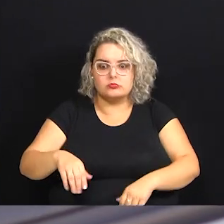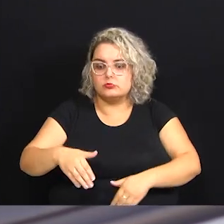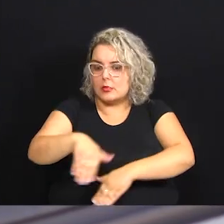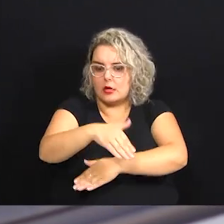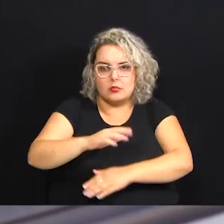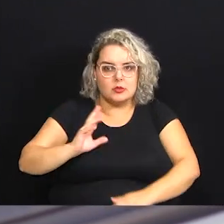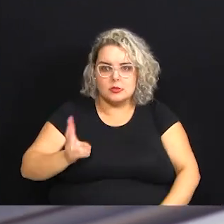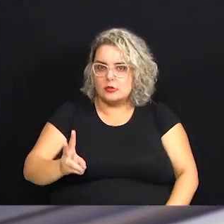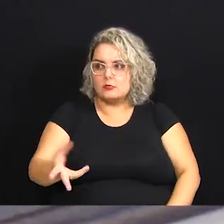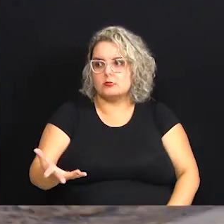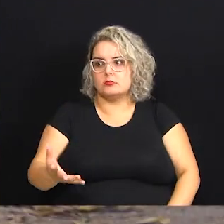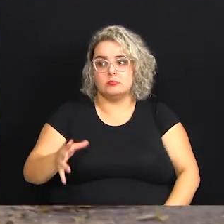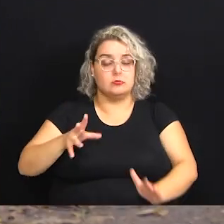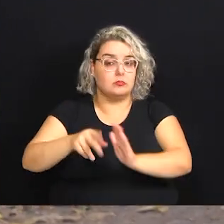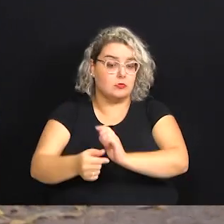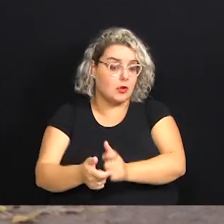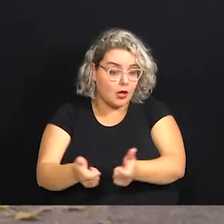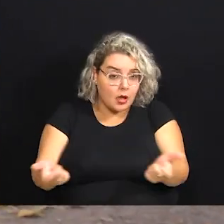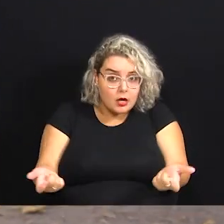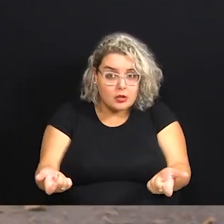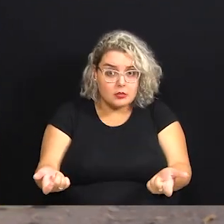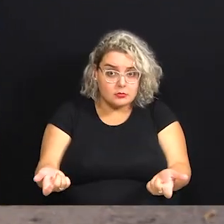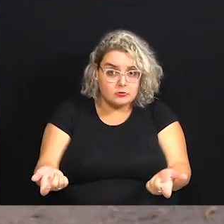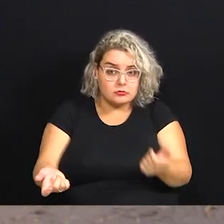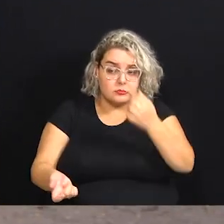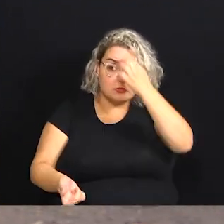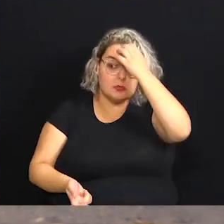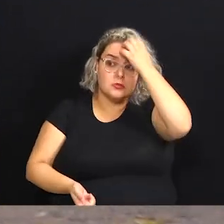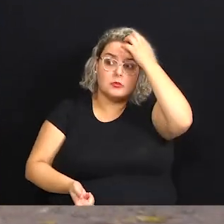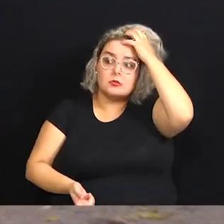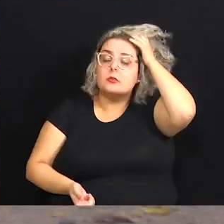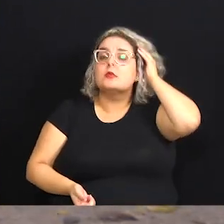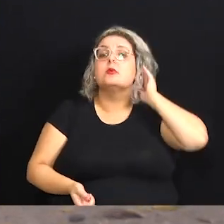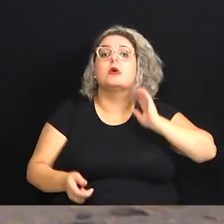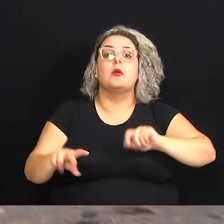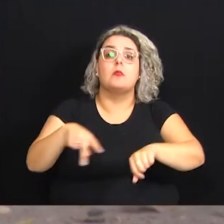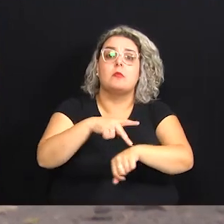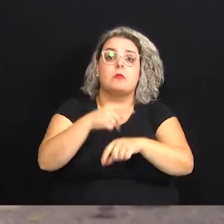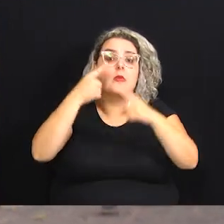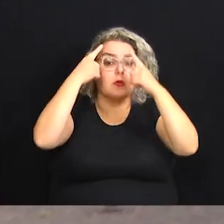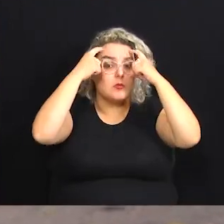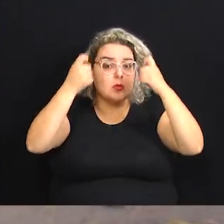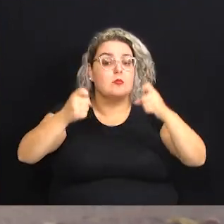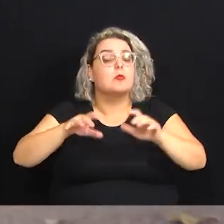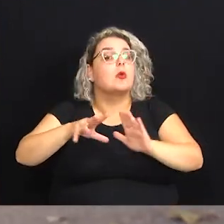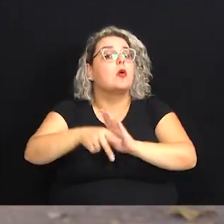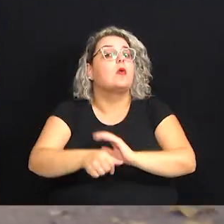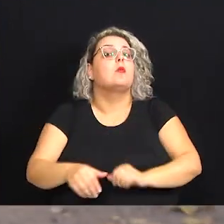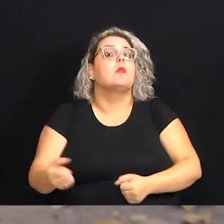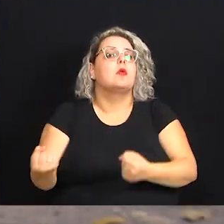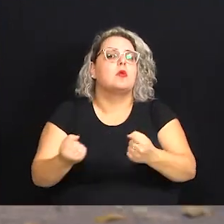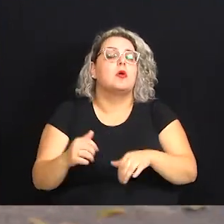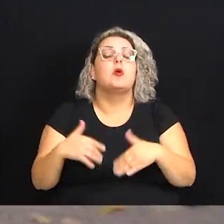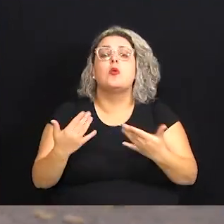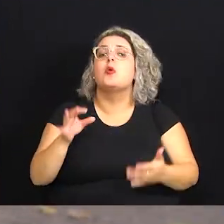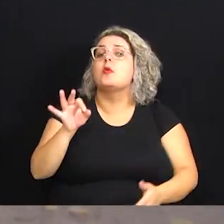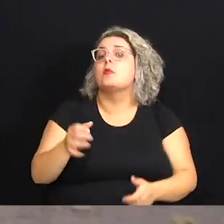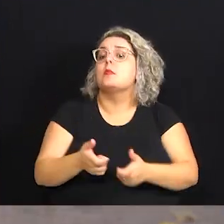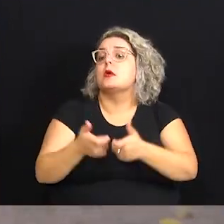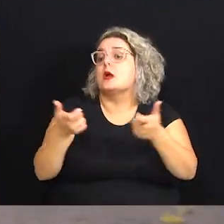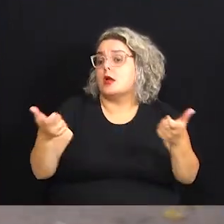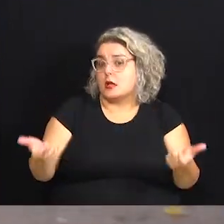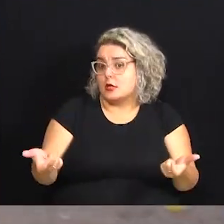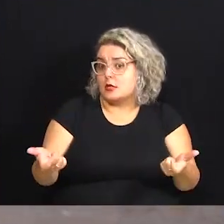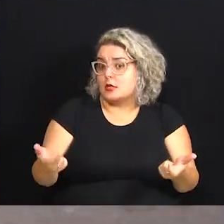probabilidade de me roubarem um carro? Muito grande, porque é um país violento, as pessoas realmente roubam um carro. Então, como a probabilidade é